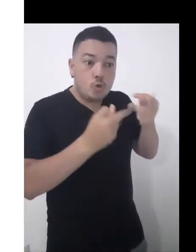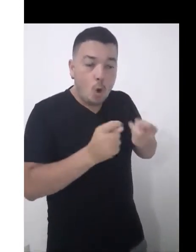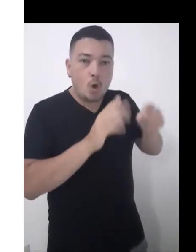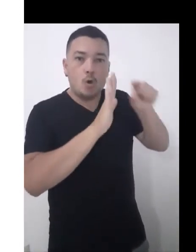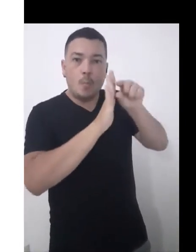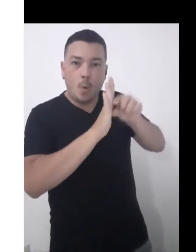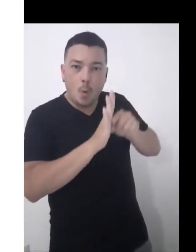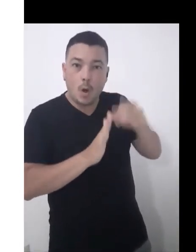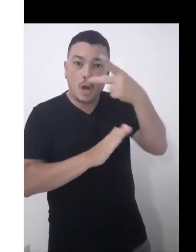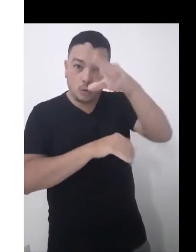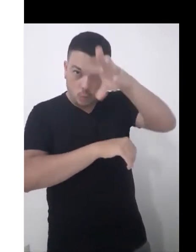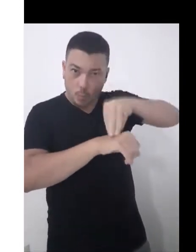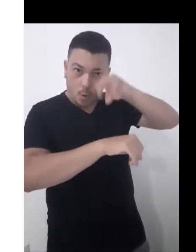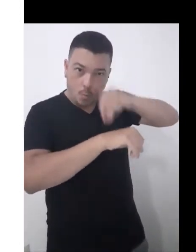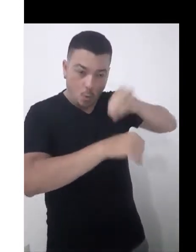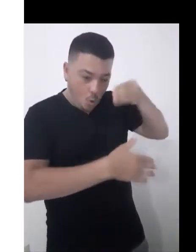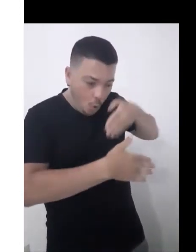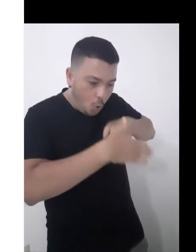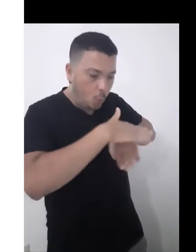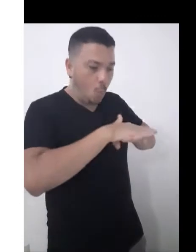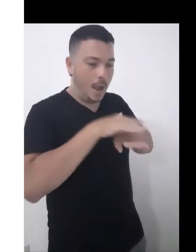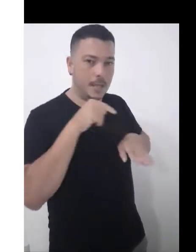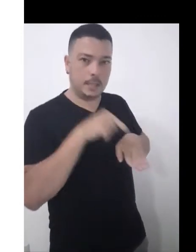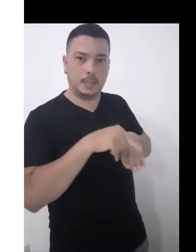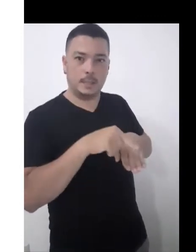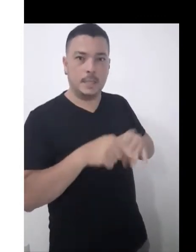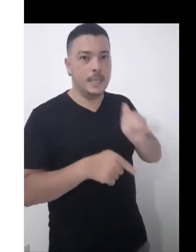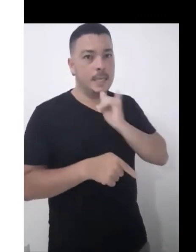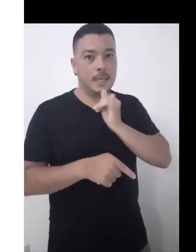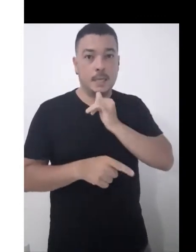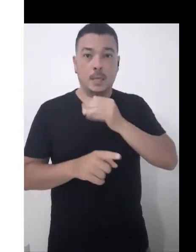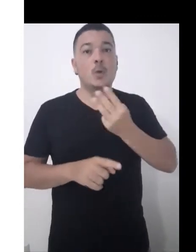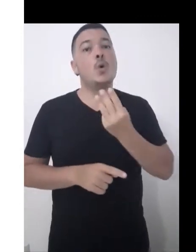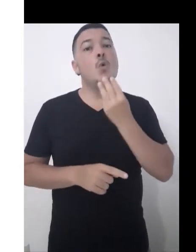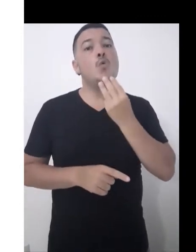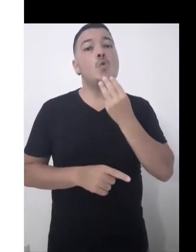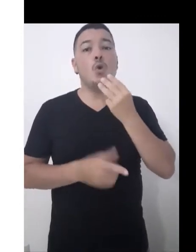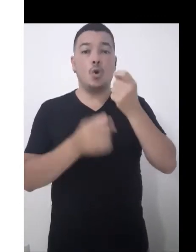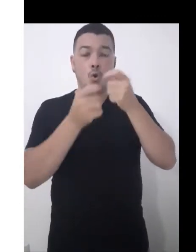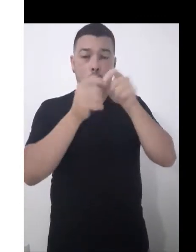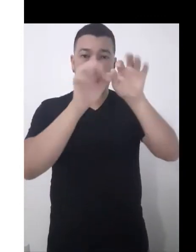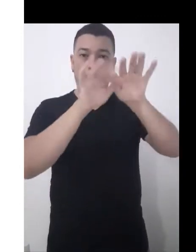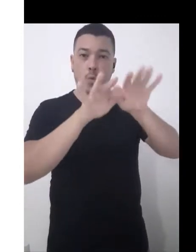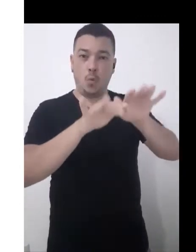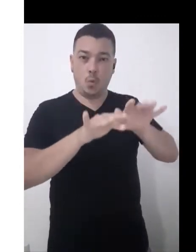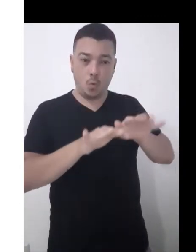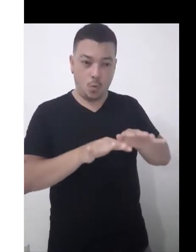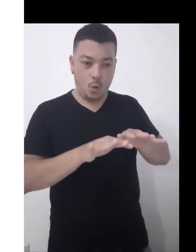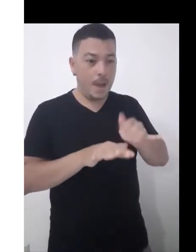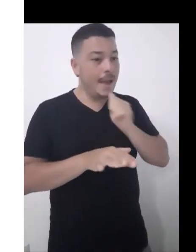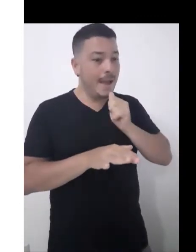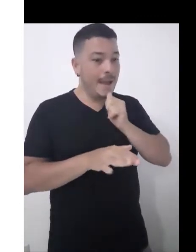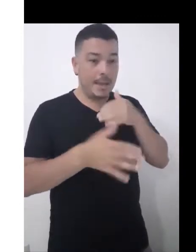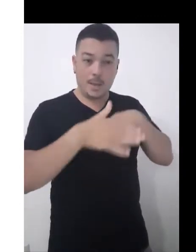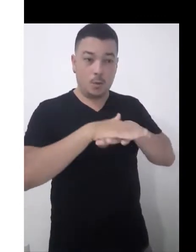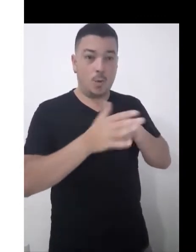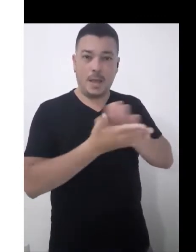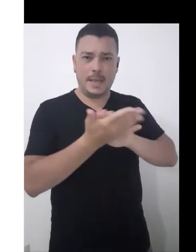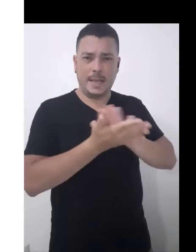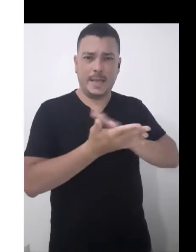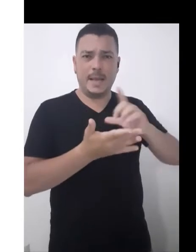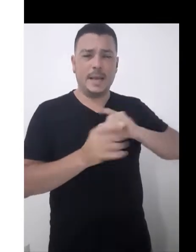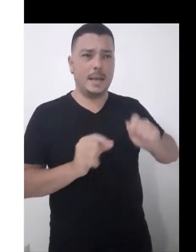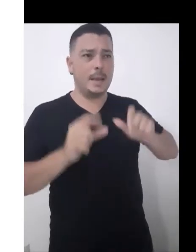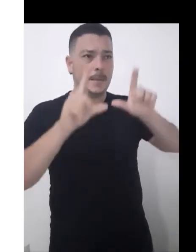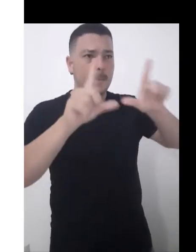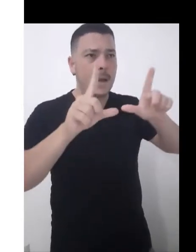os seus dados que estão atualmente em uso. Exemplo, eu estou com o Word aberto, escrevendo um texto, não salvei ainda, tem imagens, tem